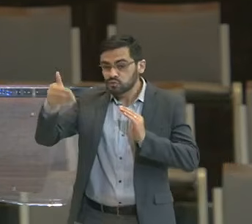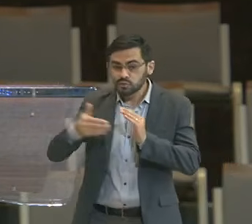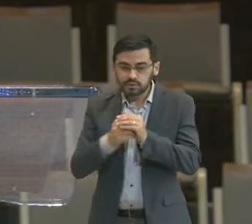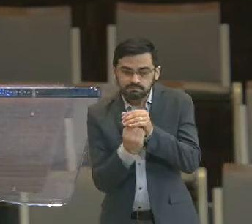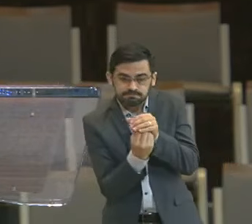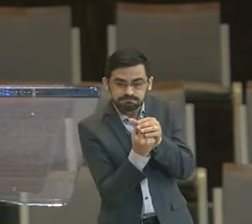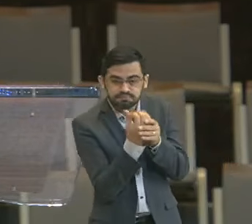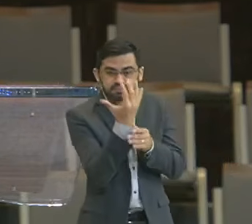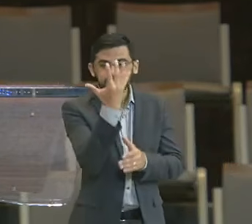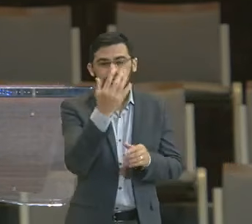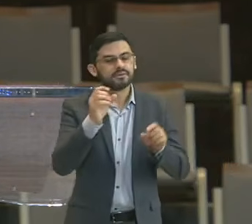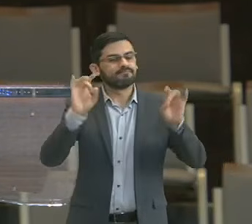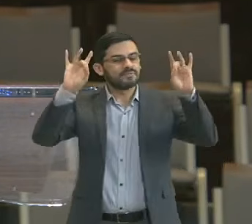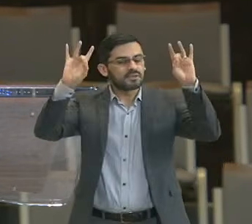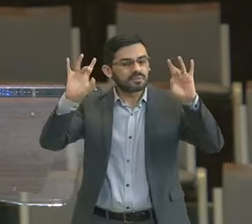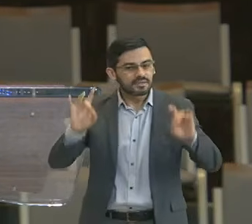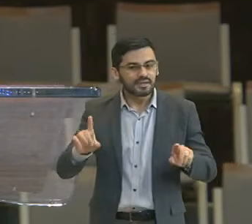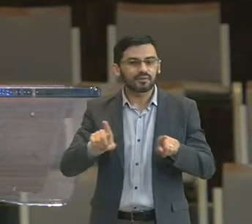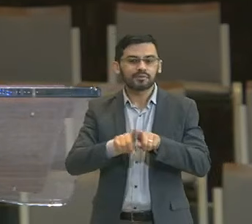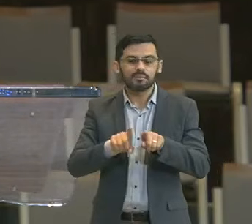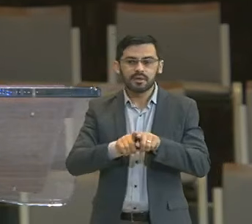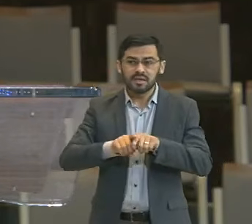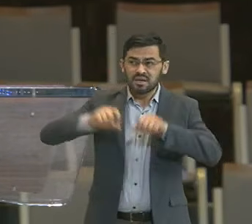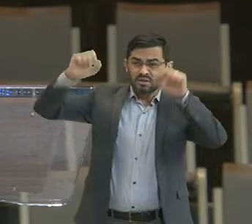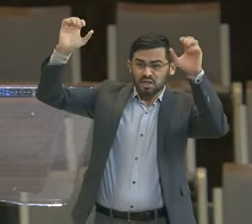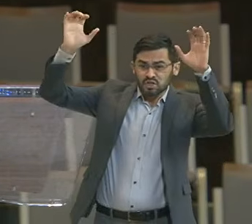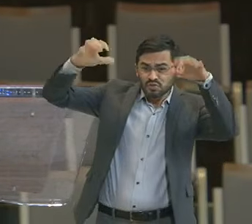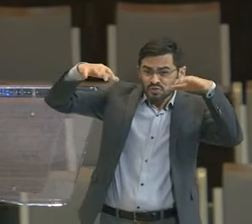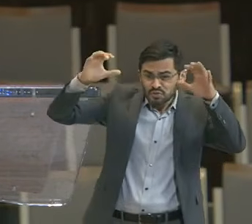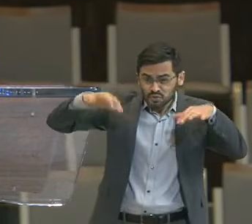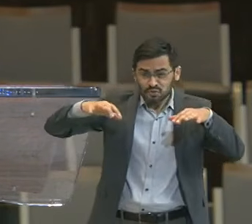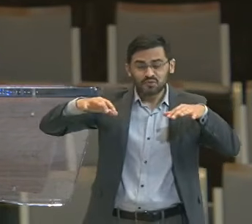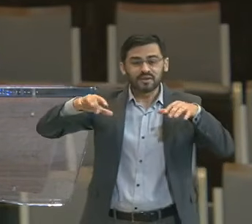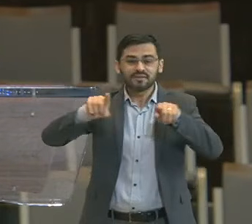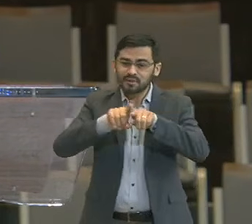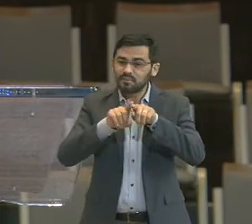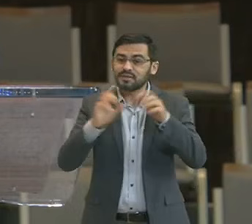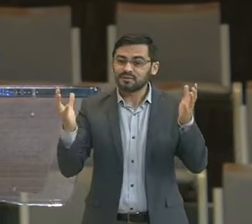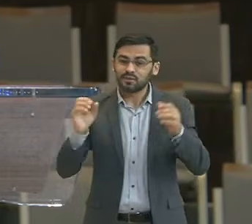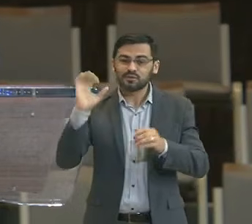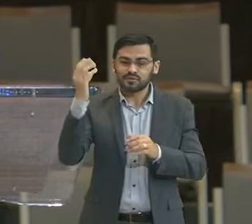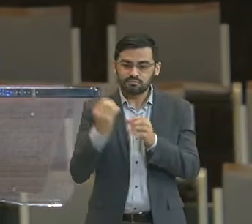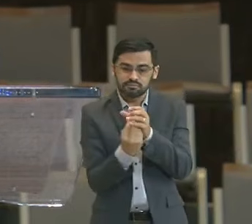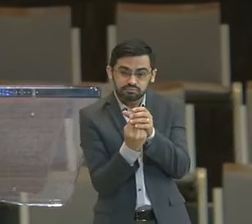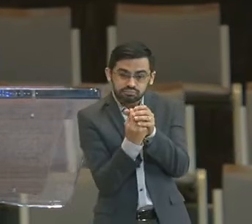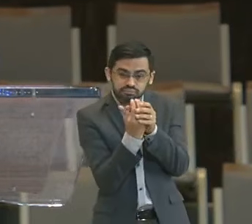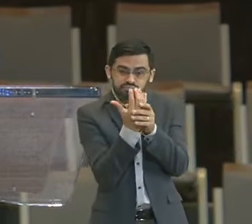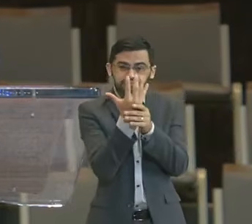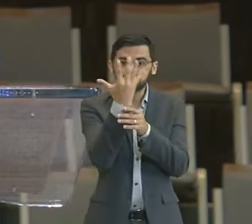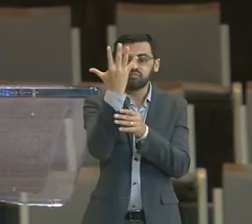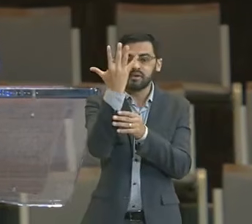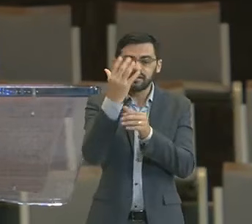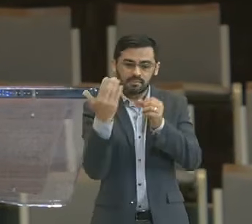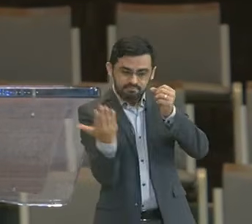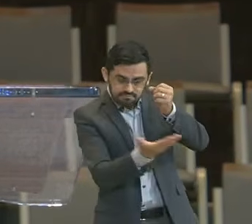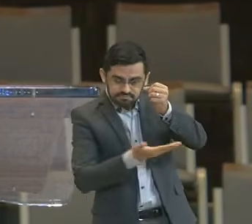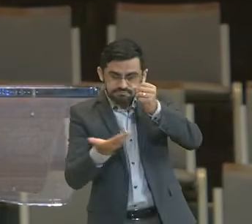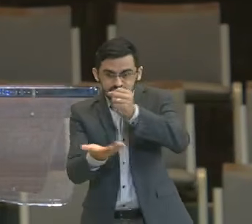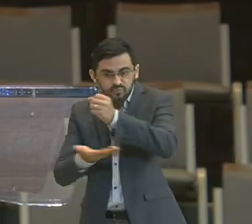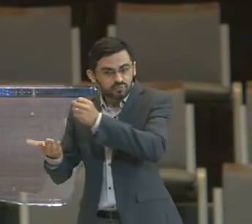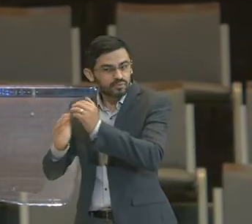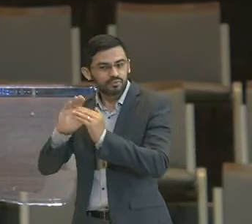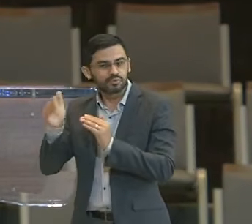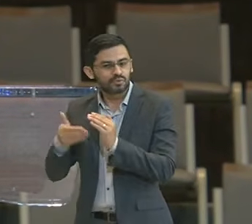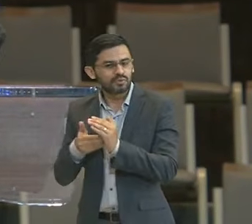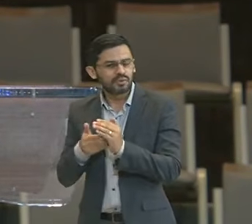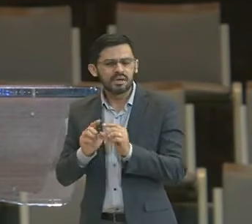terra, e especialmente pelas chuvas que caíram e que permitiram que fosse feita a colheita.